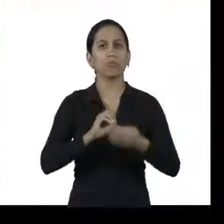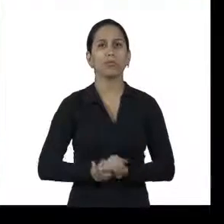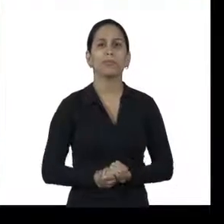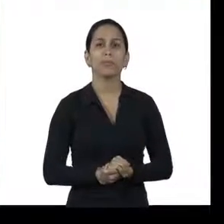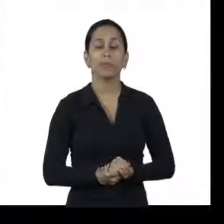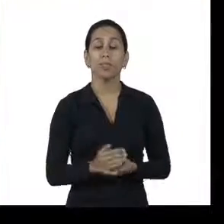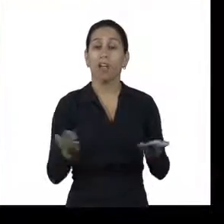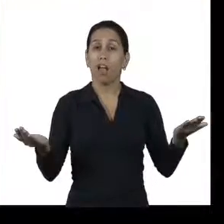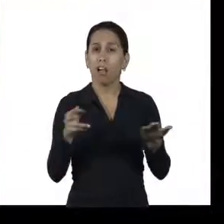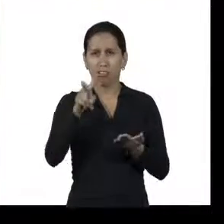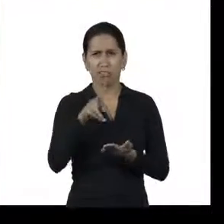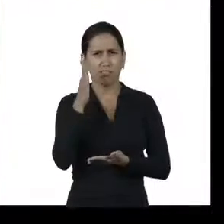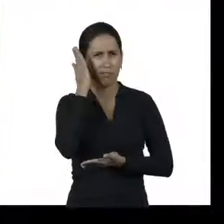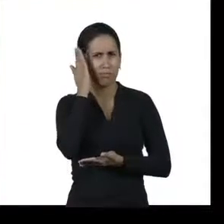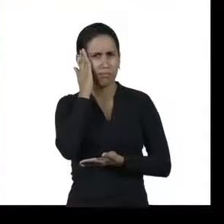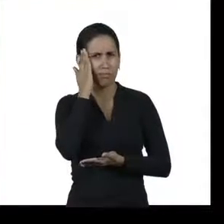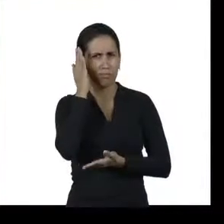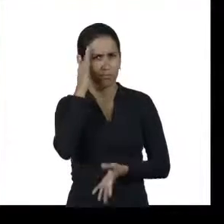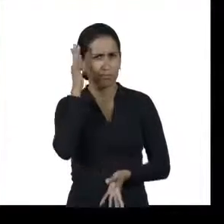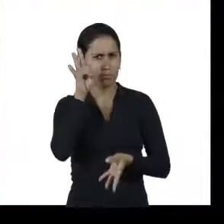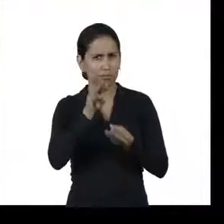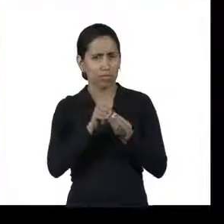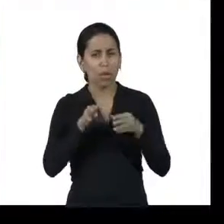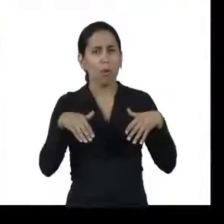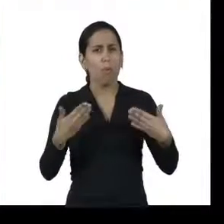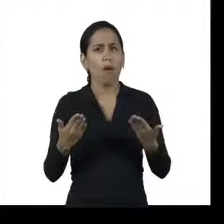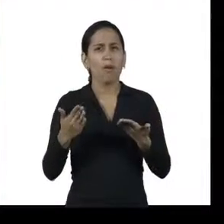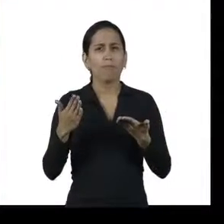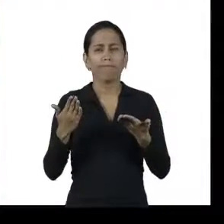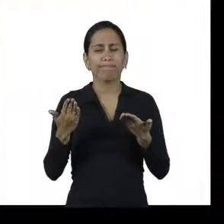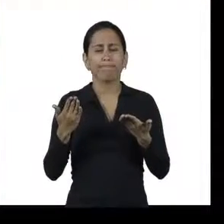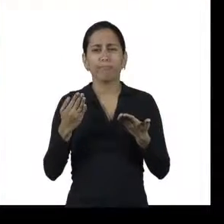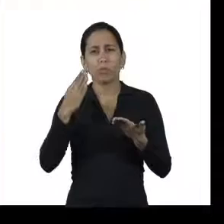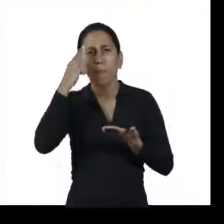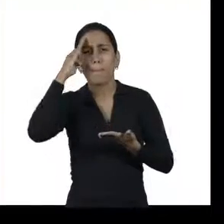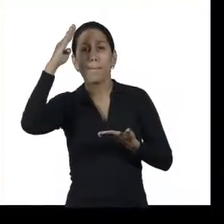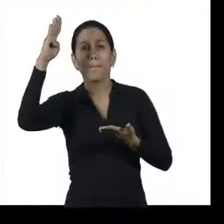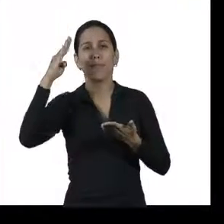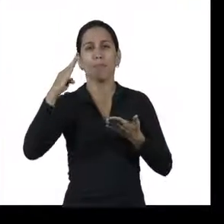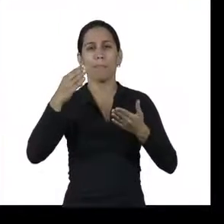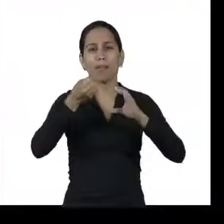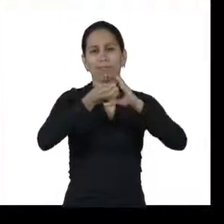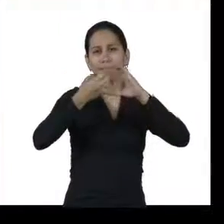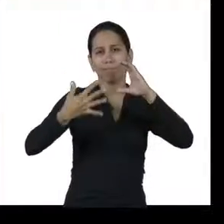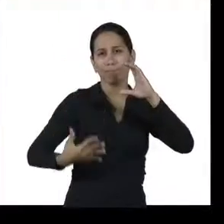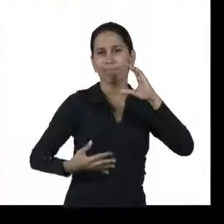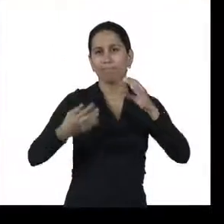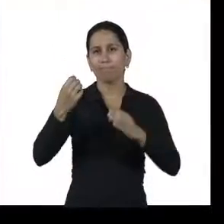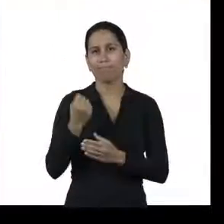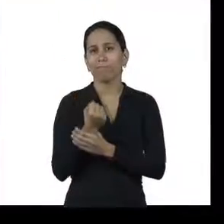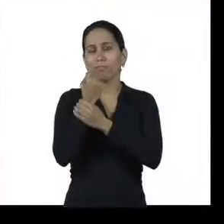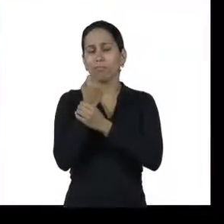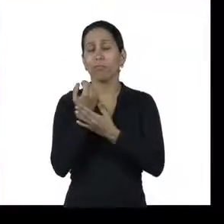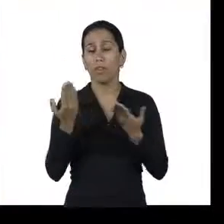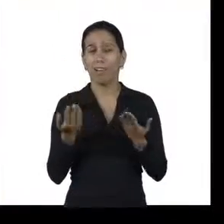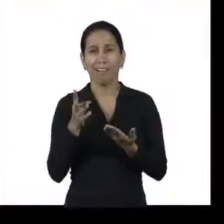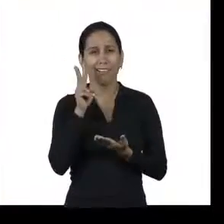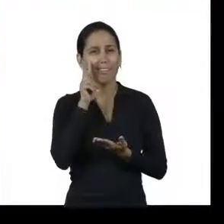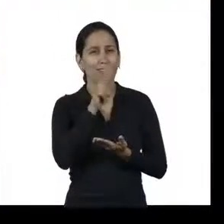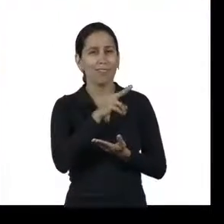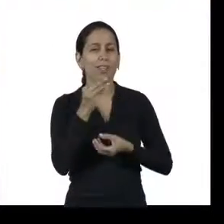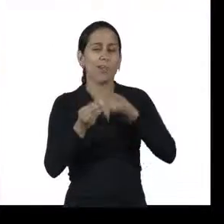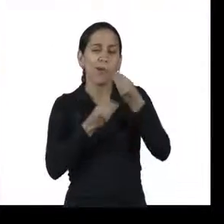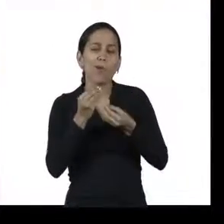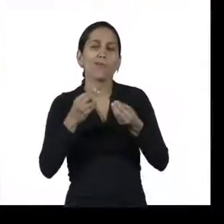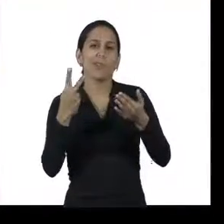Agora que você entendeu quais são os principais procedimentos de segurança, é hora de ver um exemplo comum de como pode ser feita a entrada de um